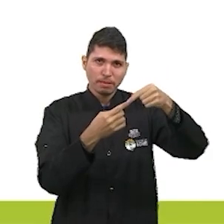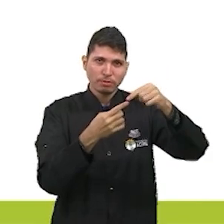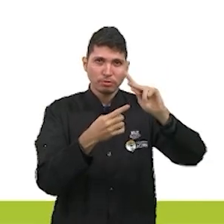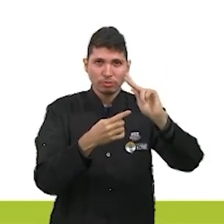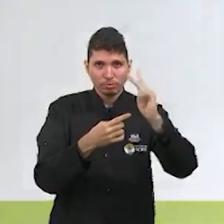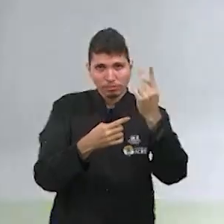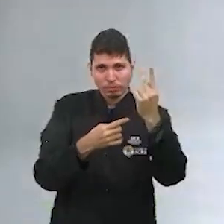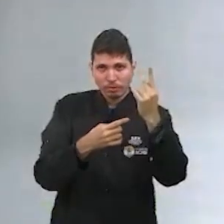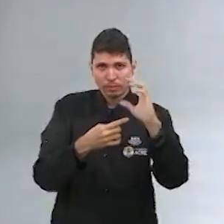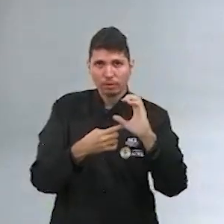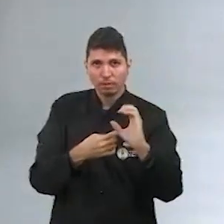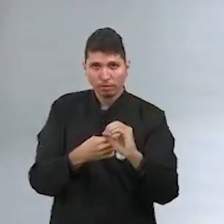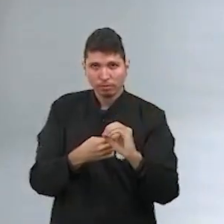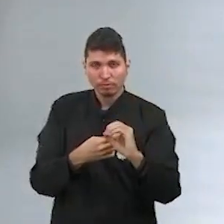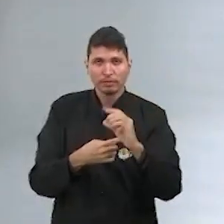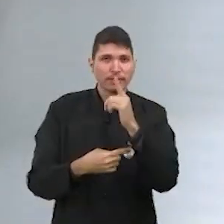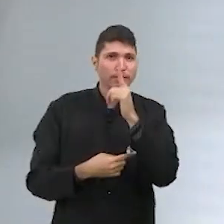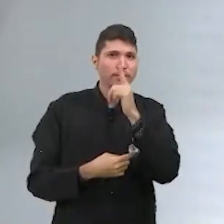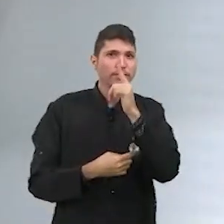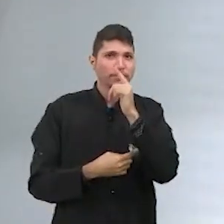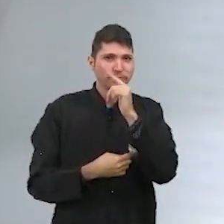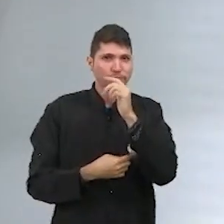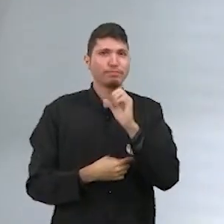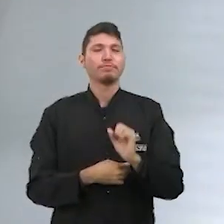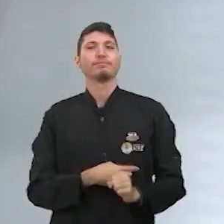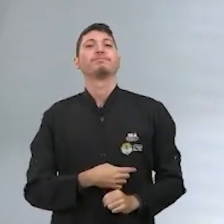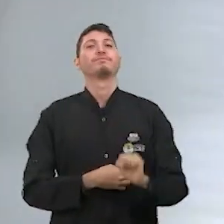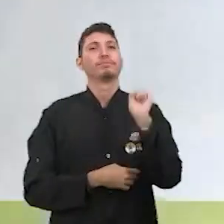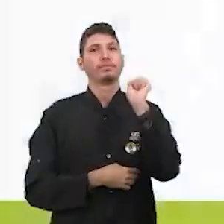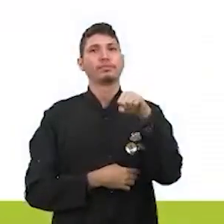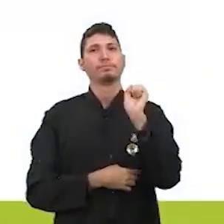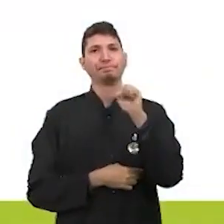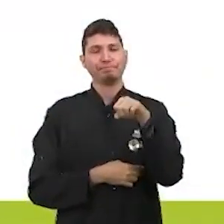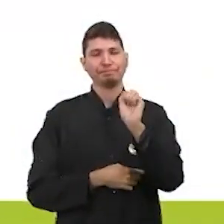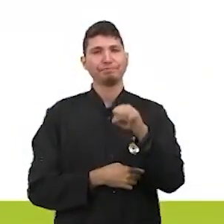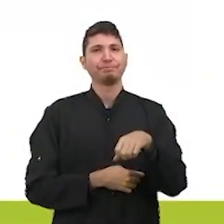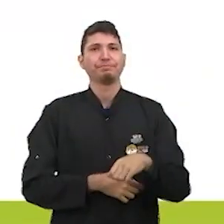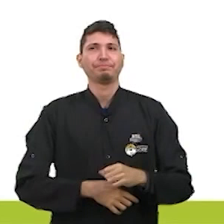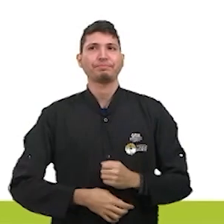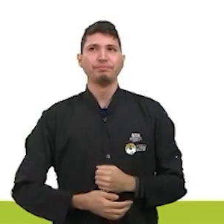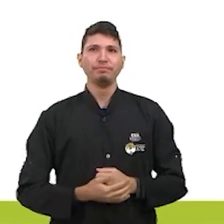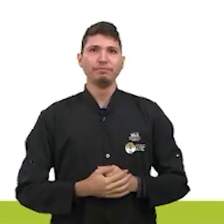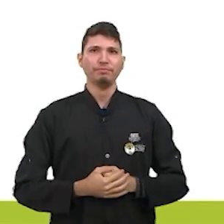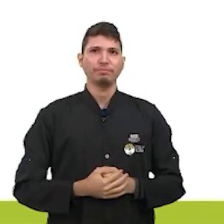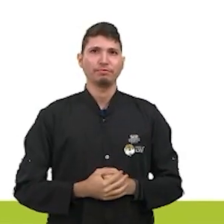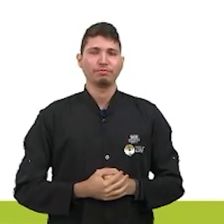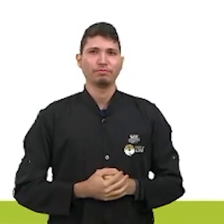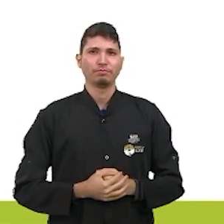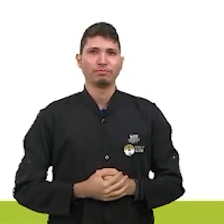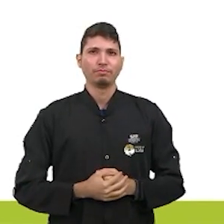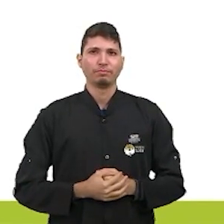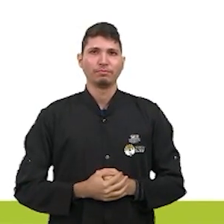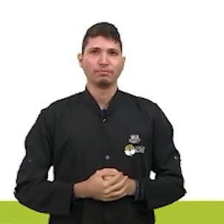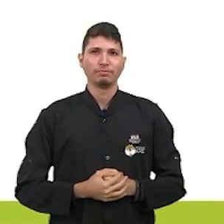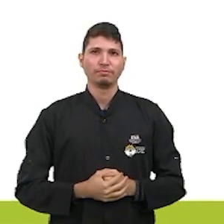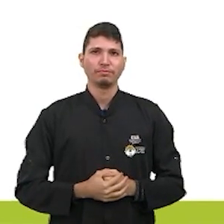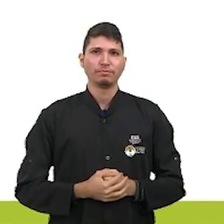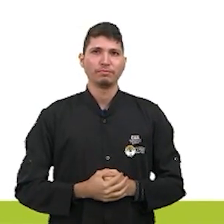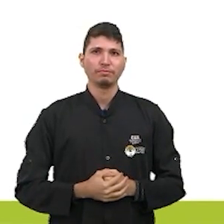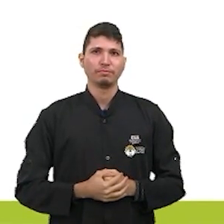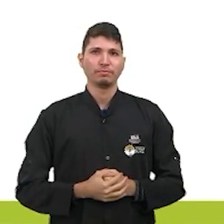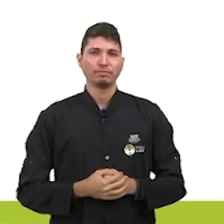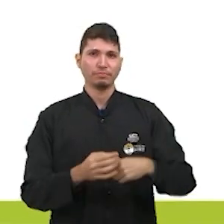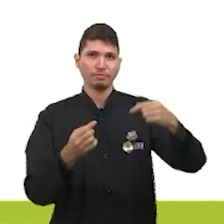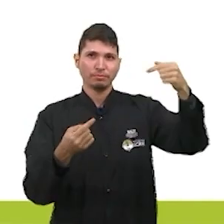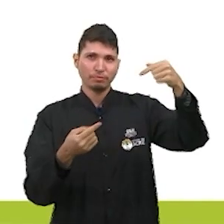hidrogênio com o oxigênio da água. É isso que vai acontecer, tá? Então, quando eu tenho ali a ligação